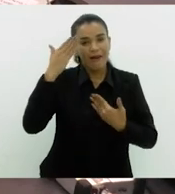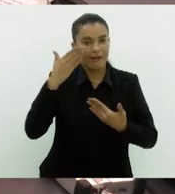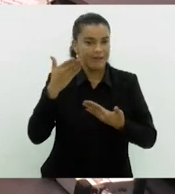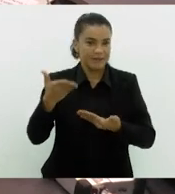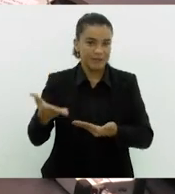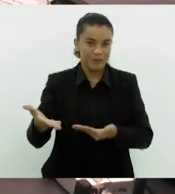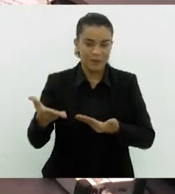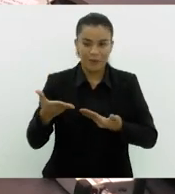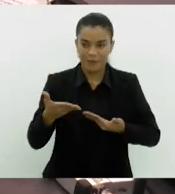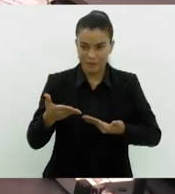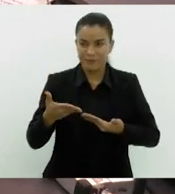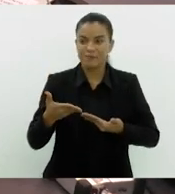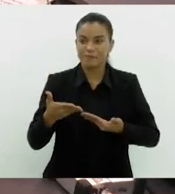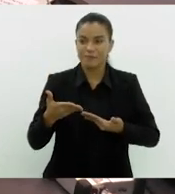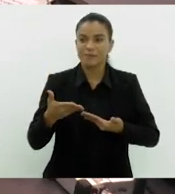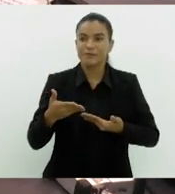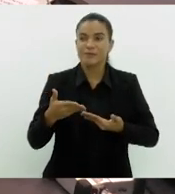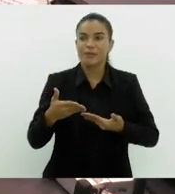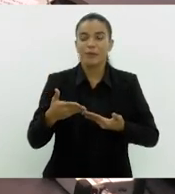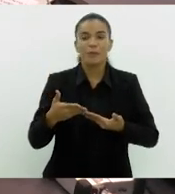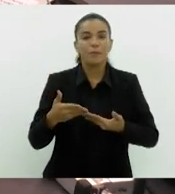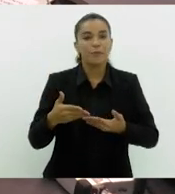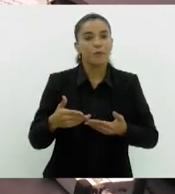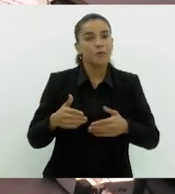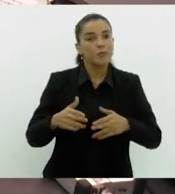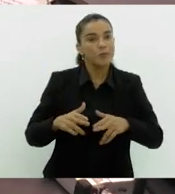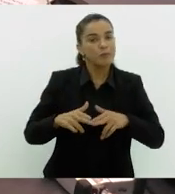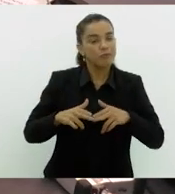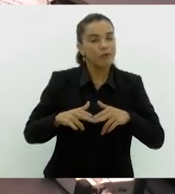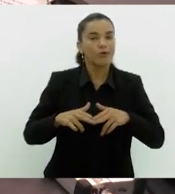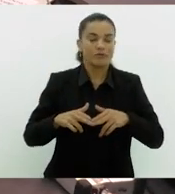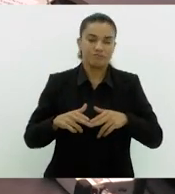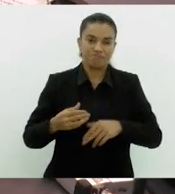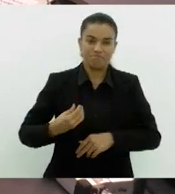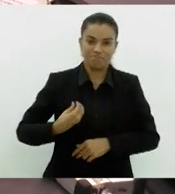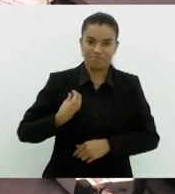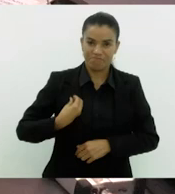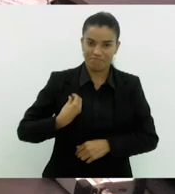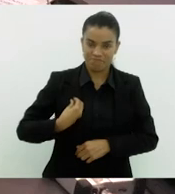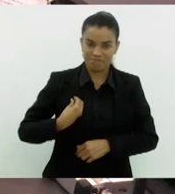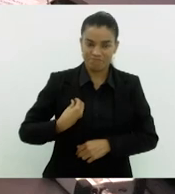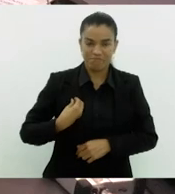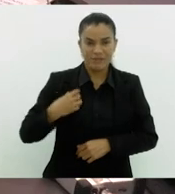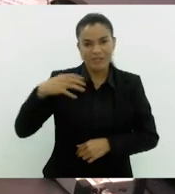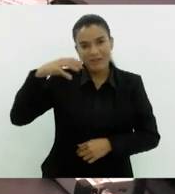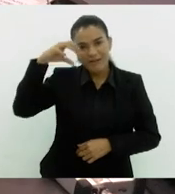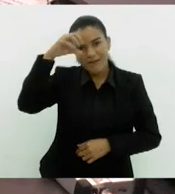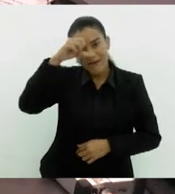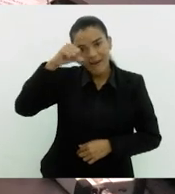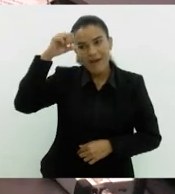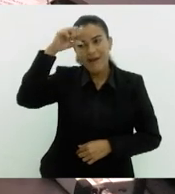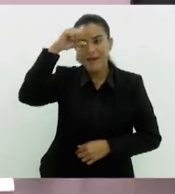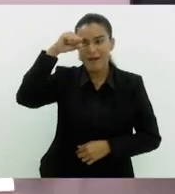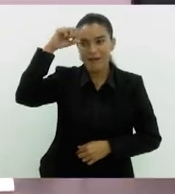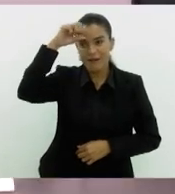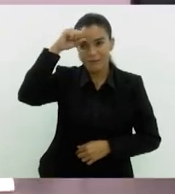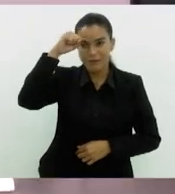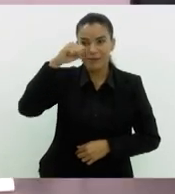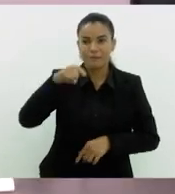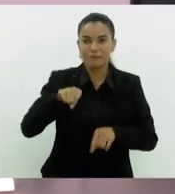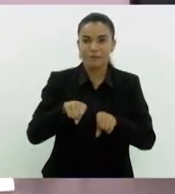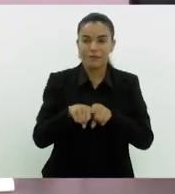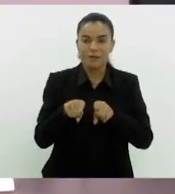convite e por estar aqui neste momento de tamanho aprendizado, de escuta.